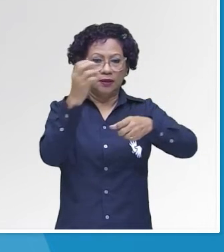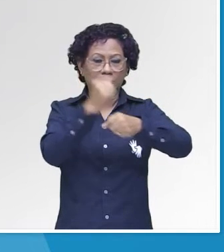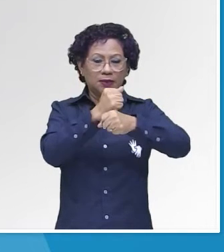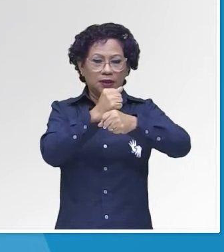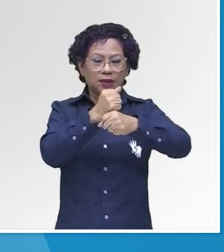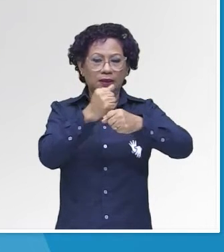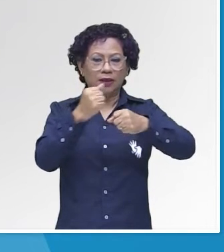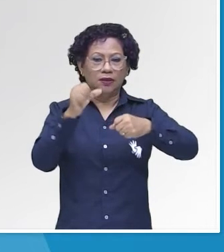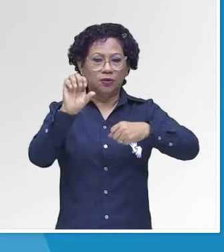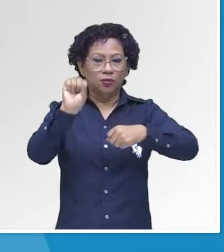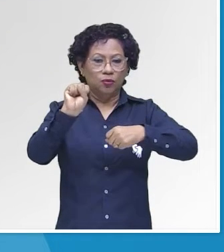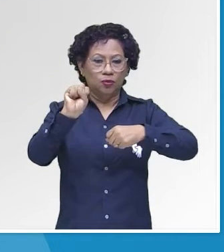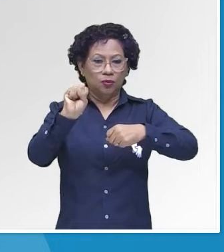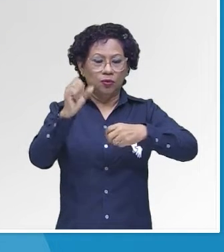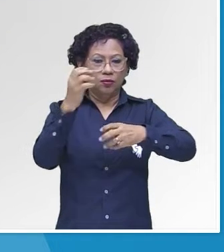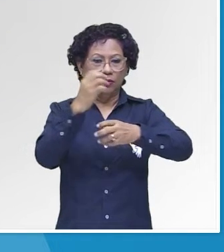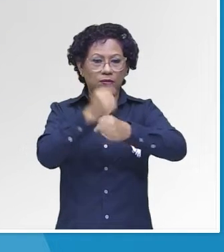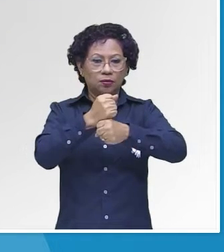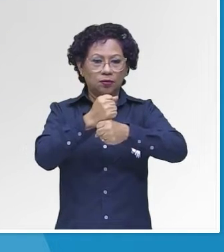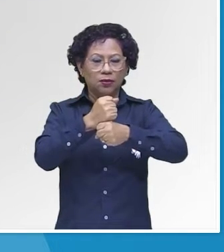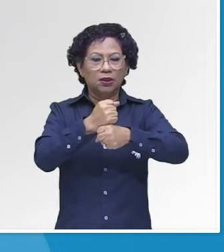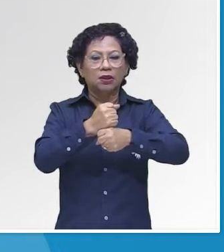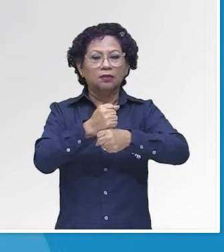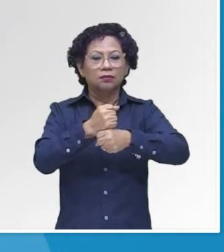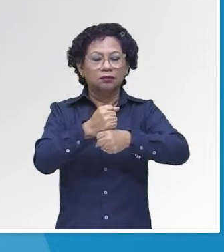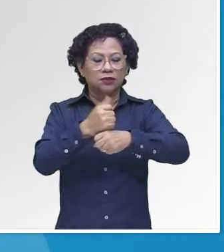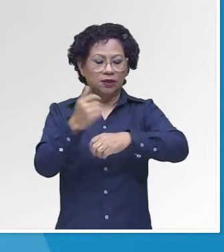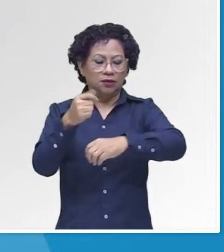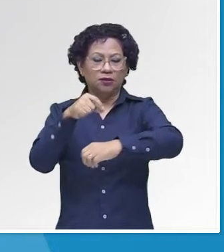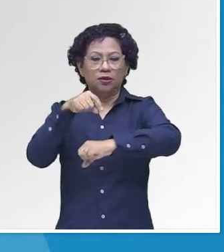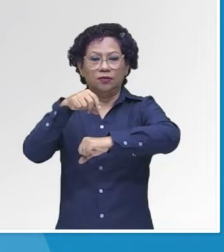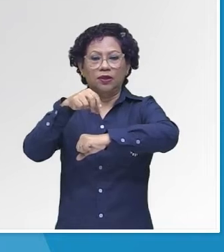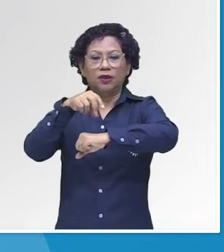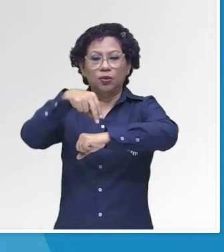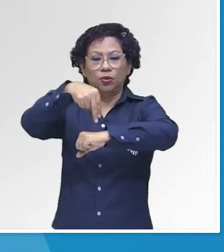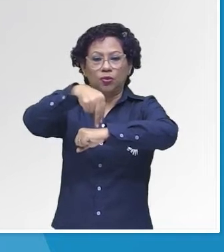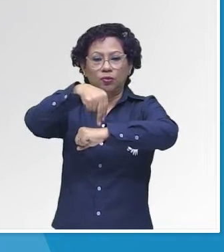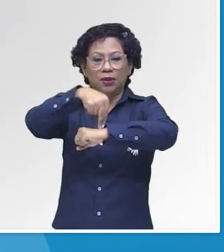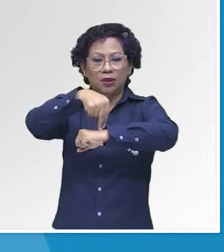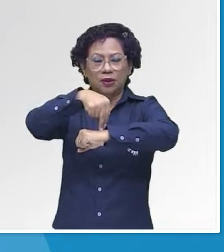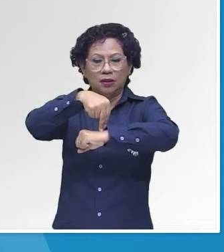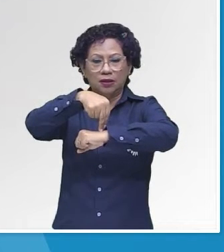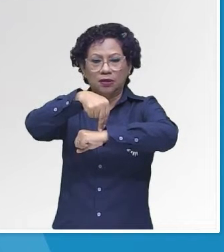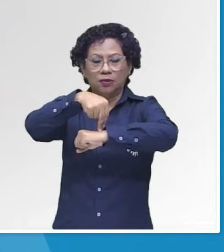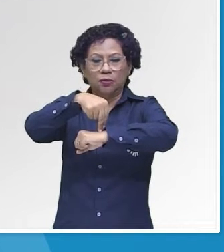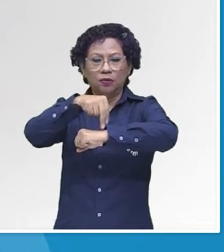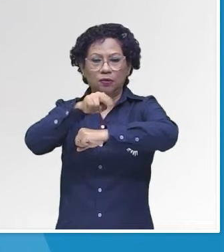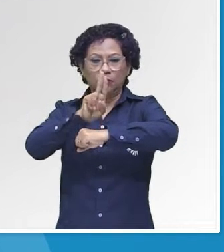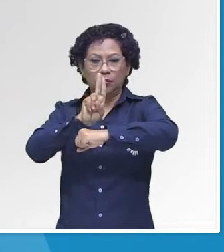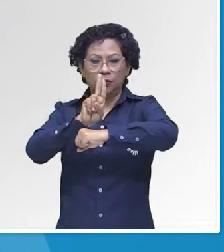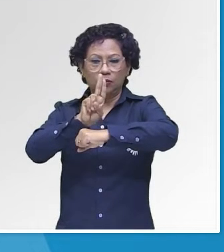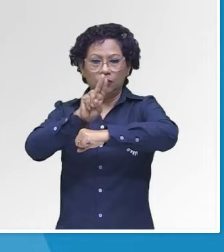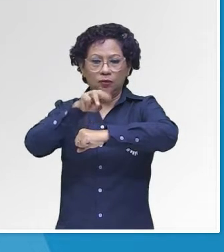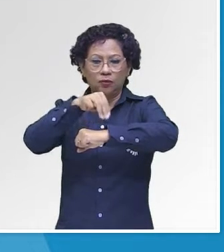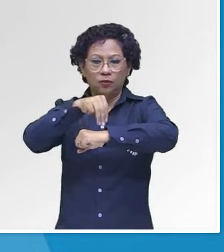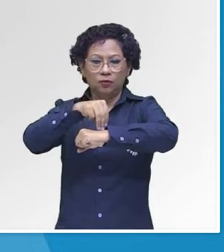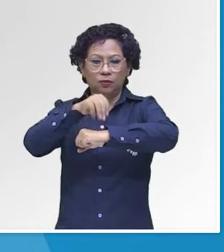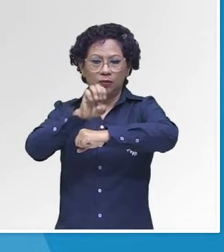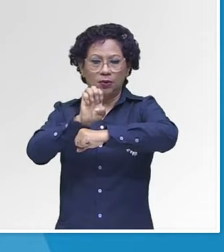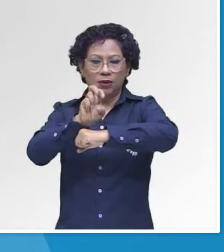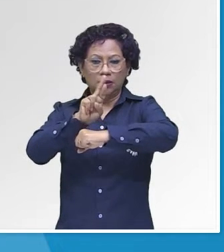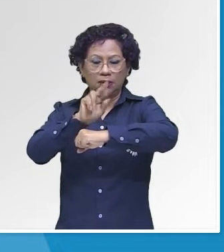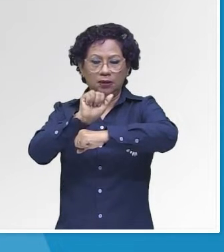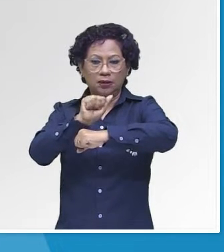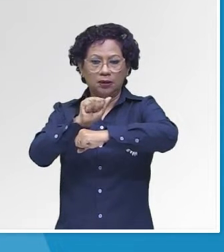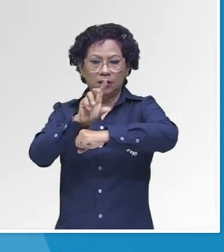8, mais o 3, mais o 7, tá bom? Então, esse total vai representar o